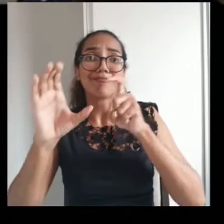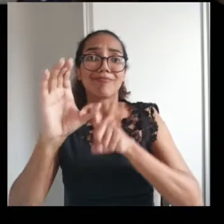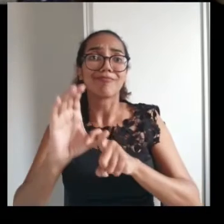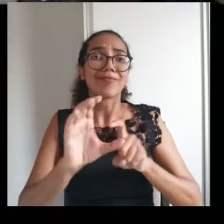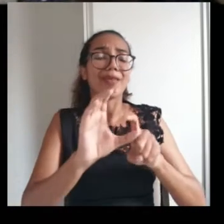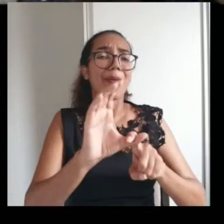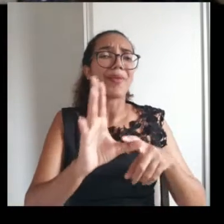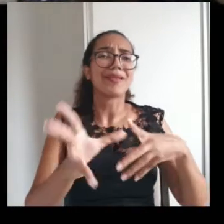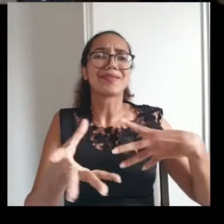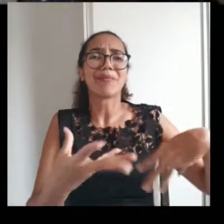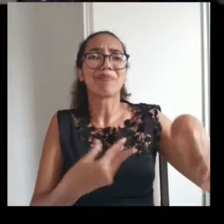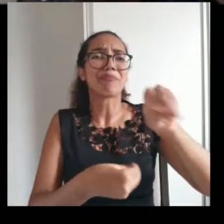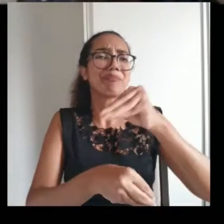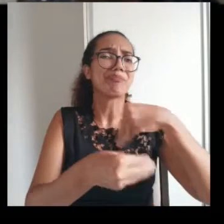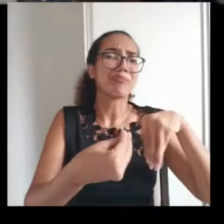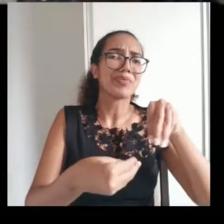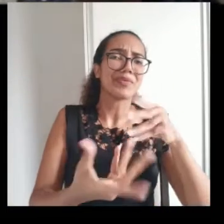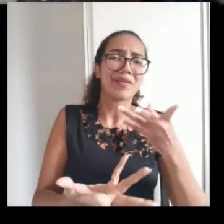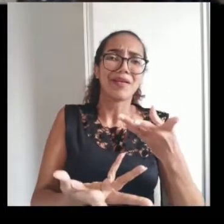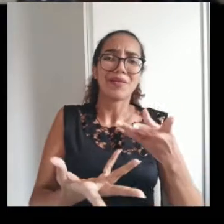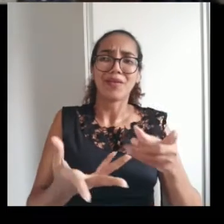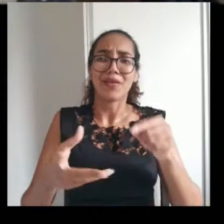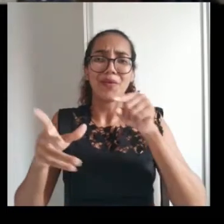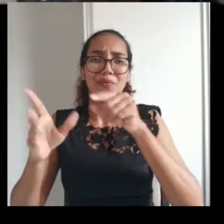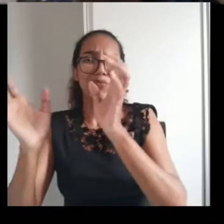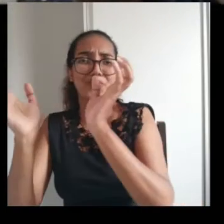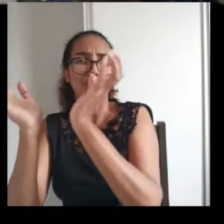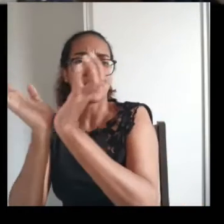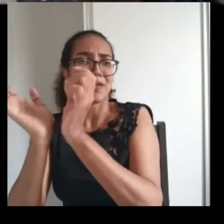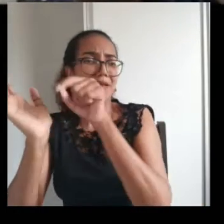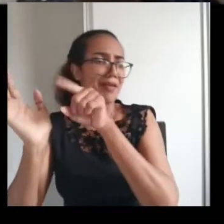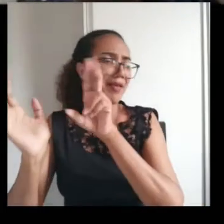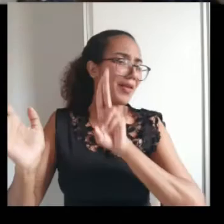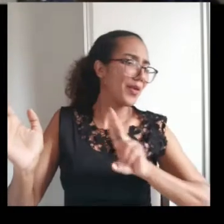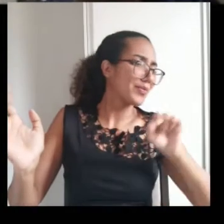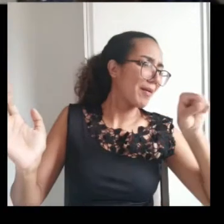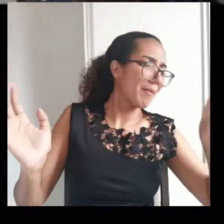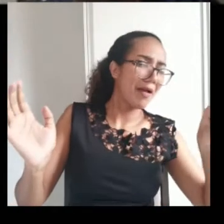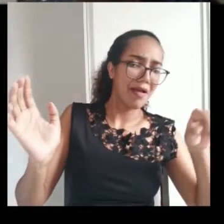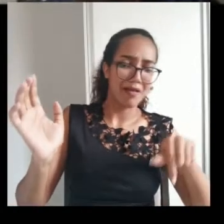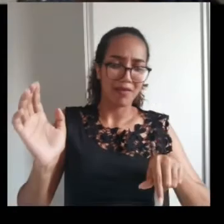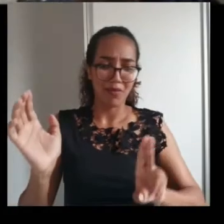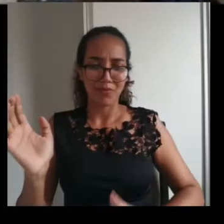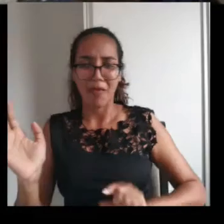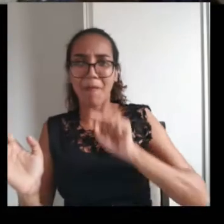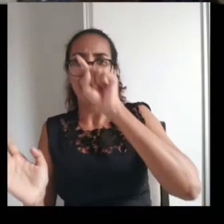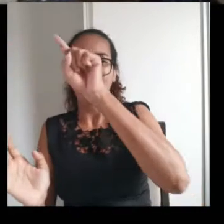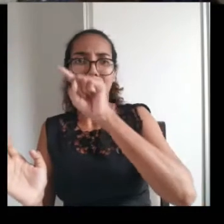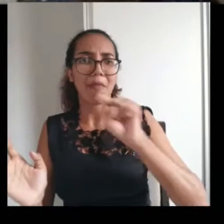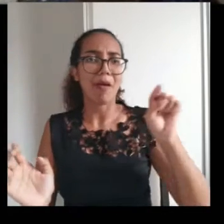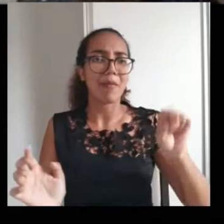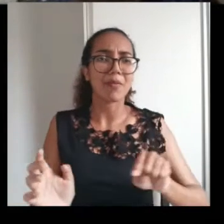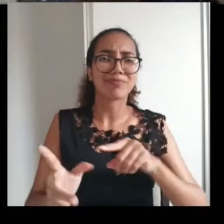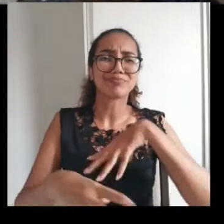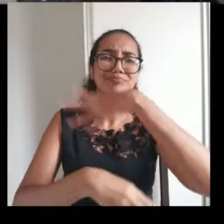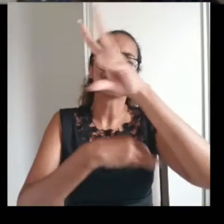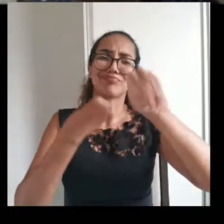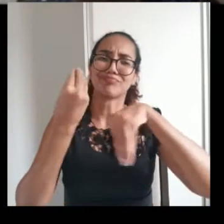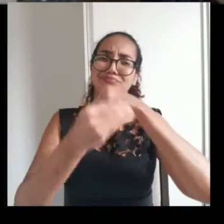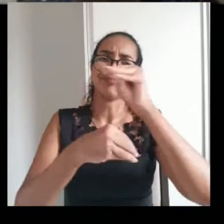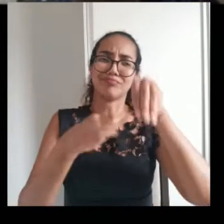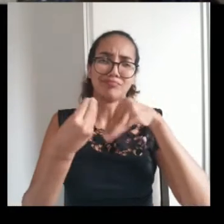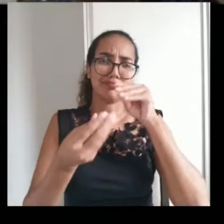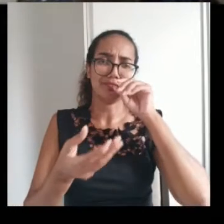módulo aqui, um subsistema aqui, e qualquer um pode usar qualquer um. Imagine isso. Ou seja, eu vou começar a ter coisas assim,